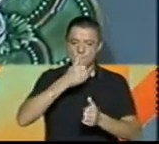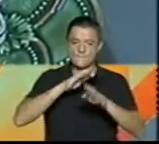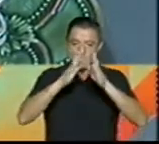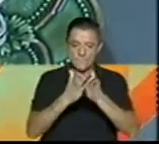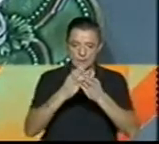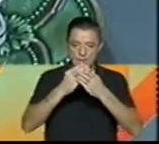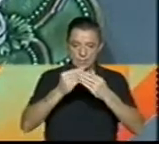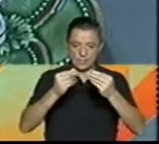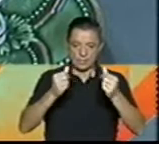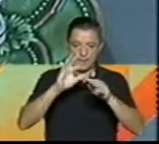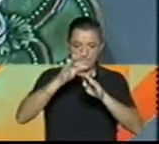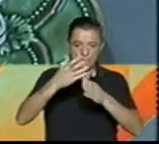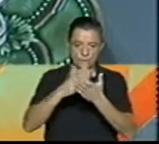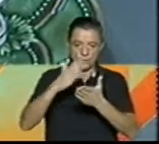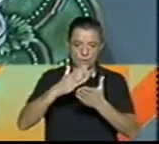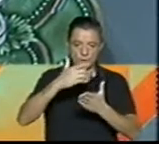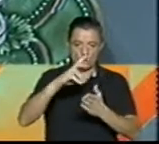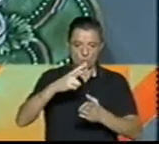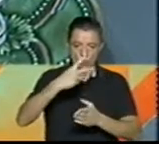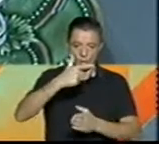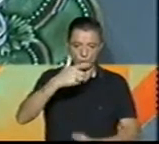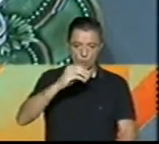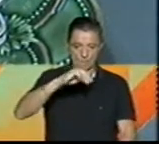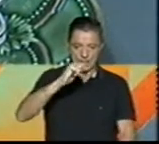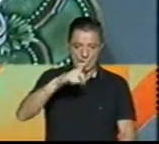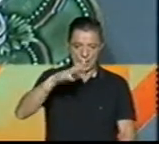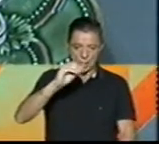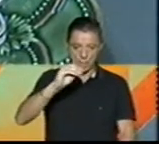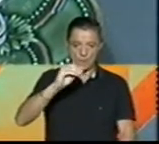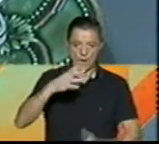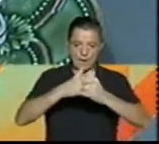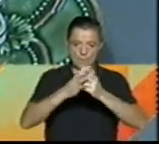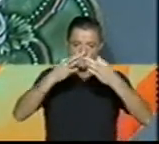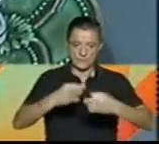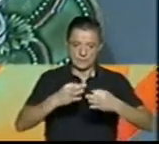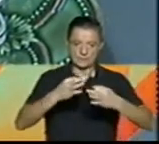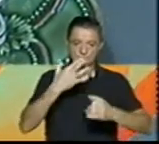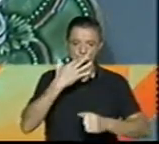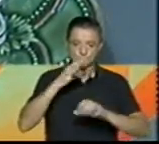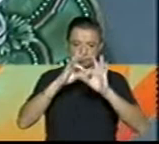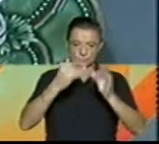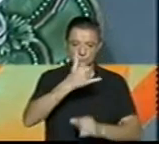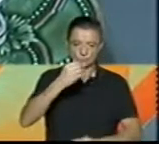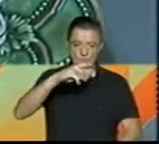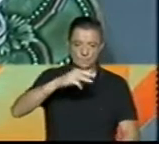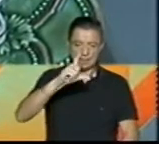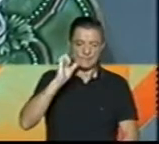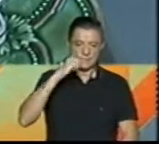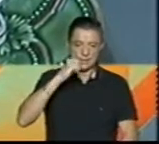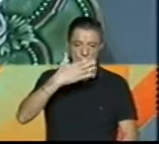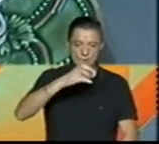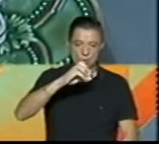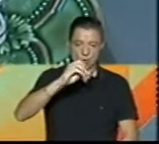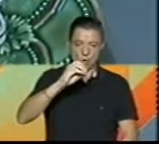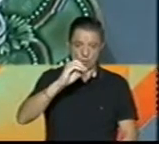tomate maduro sem pele picado, 2 ramos de tomilho e limão frescos, uma malagueta sem sementes picada, 200 ml de vinhão, 180 gramas de